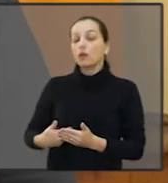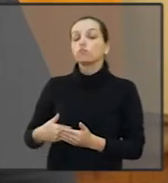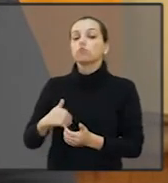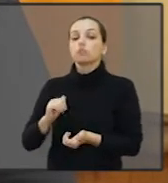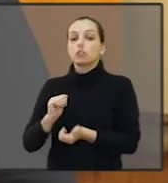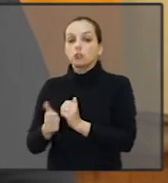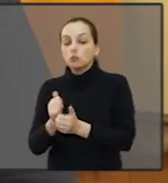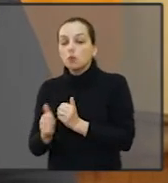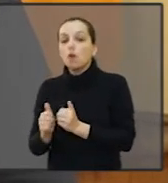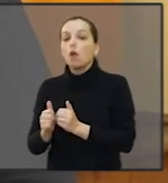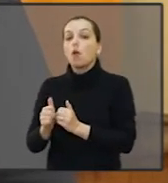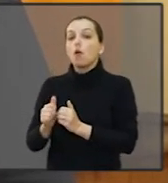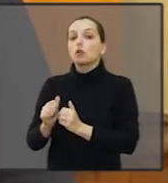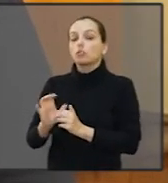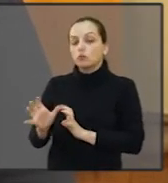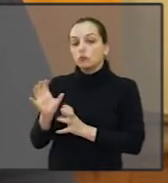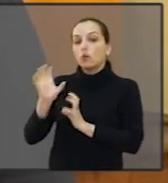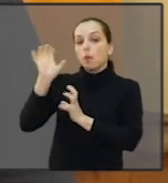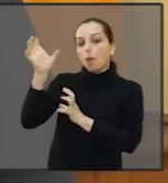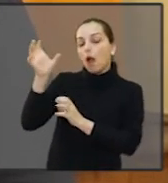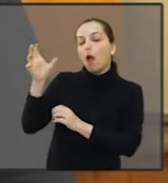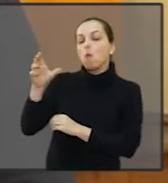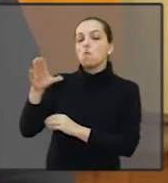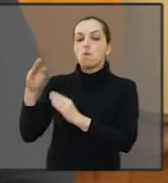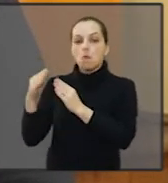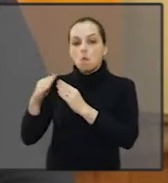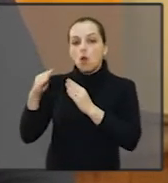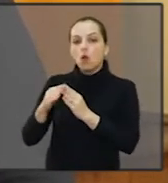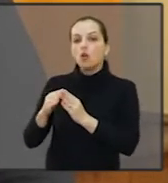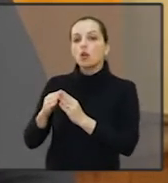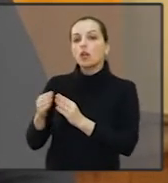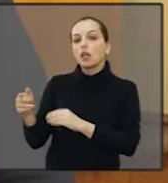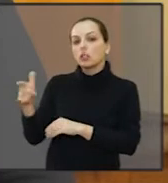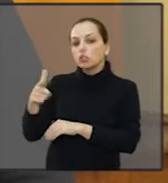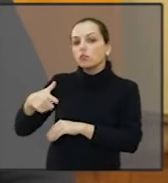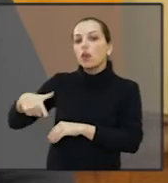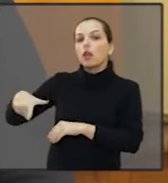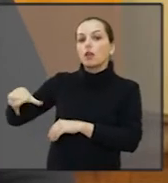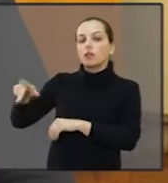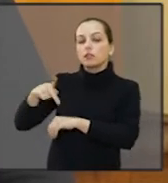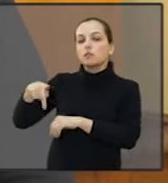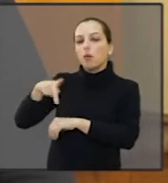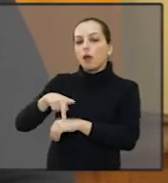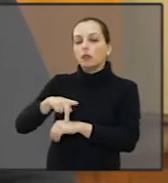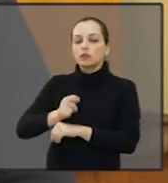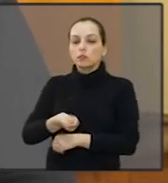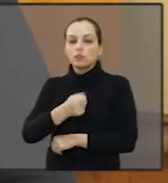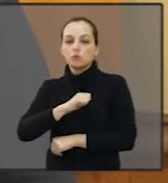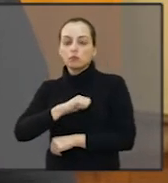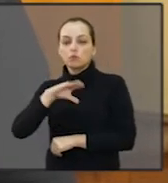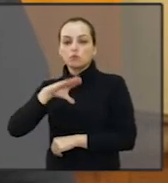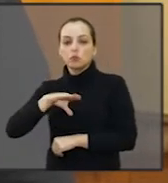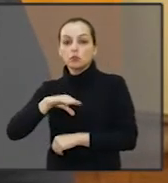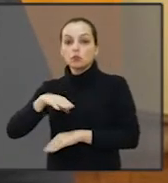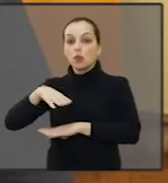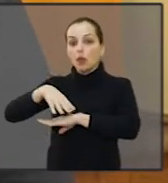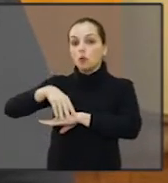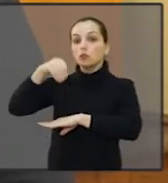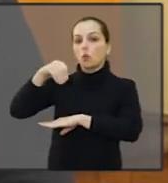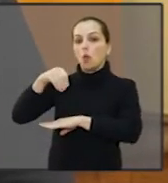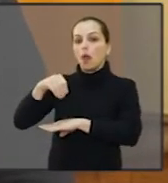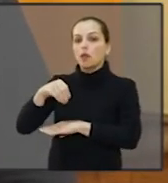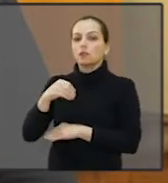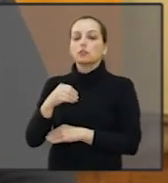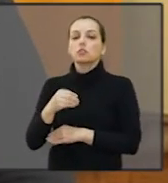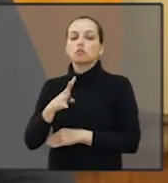anos, morei fora do Brasil, morei na Espanha, morei em Portugal, morei na Suécia. Tive a oportunidade de conhecer o mundo